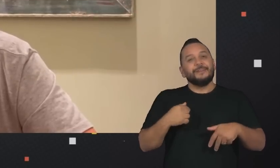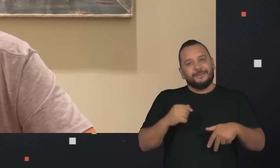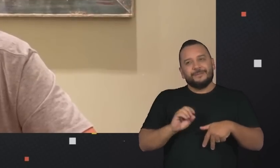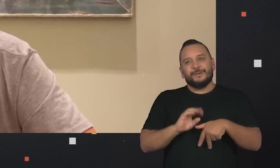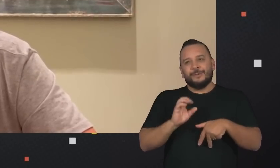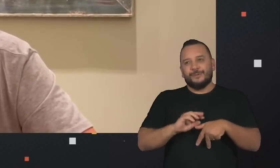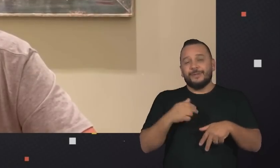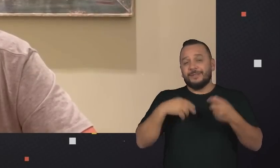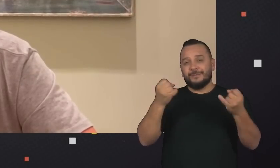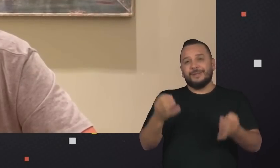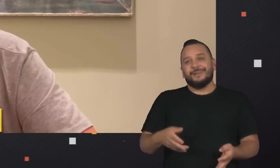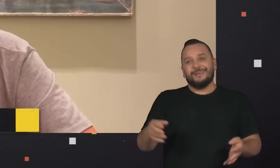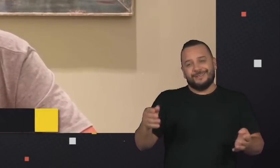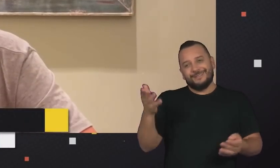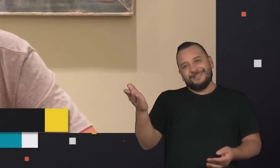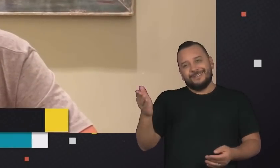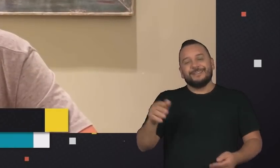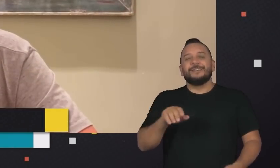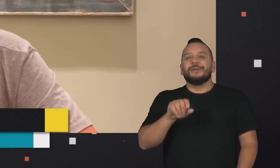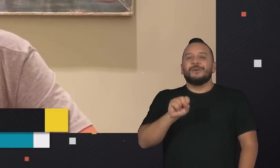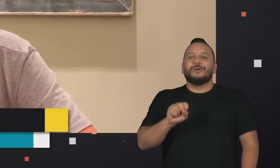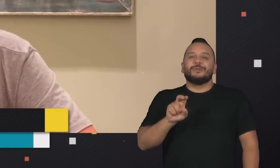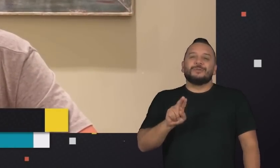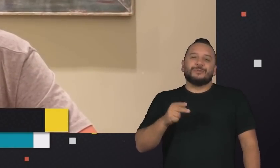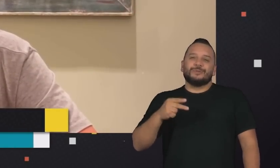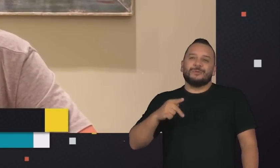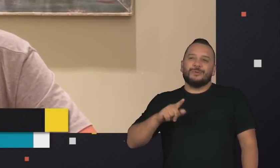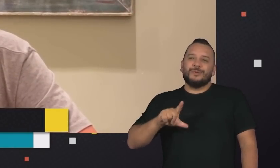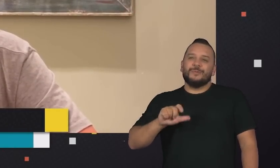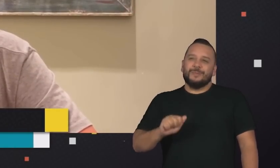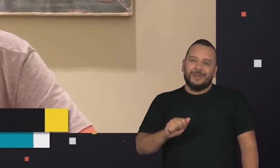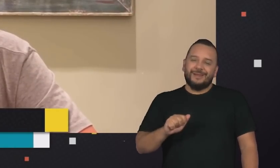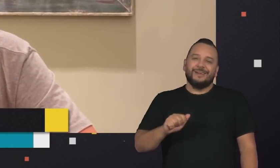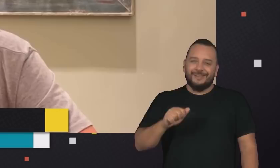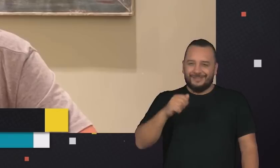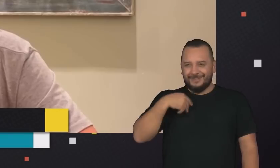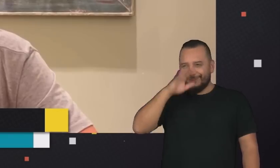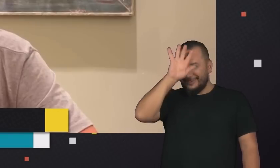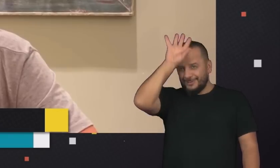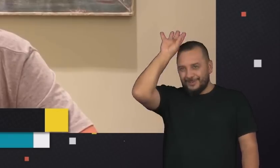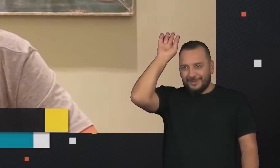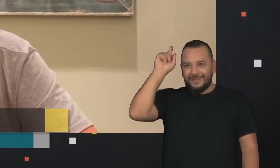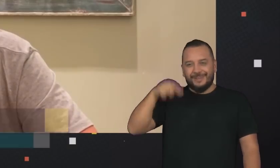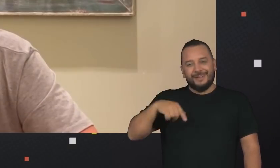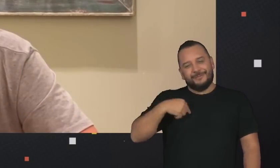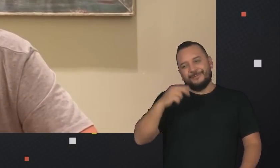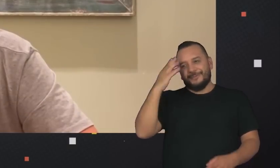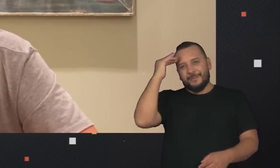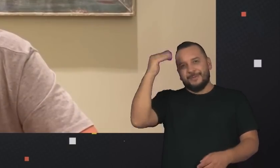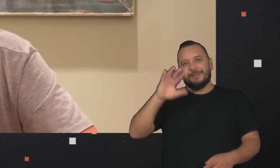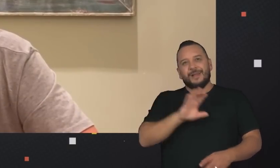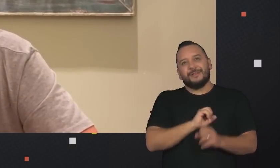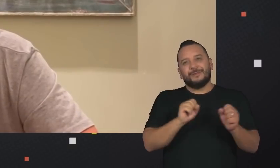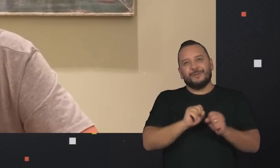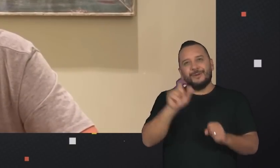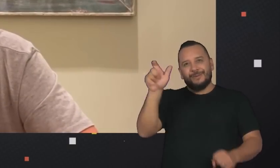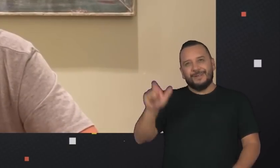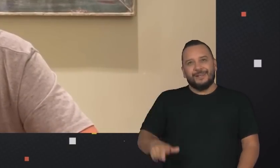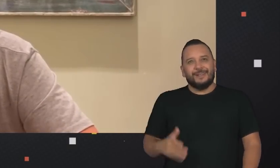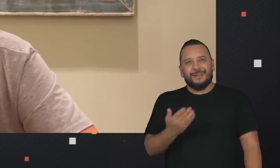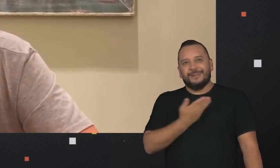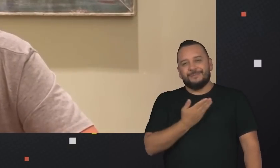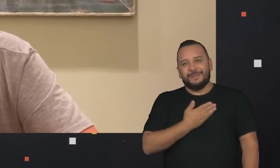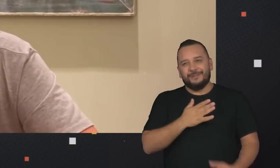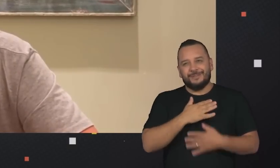coisa mais fácil do mundo. Esse cara é uma fera, um sucesso. Adoro o Supla, meu querido amigo. E eu